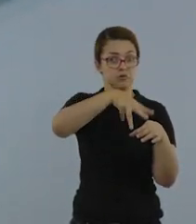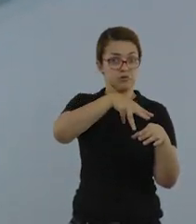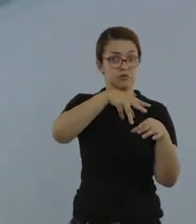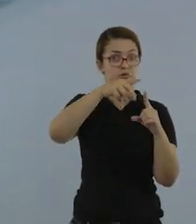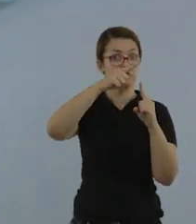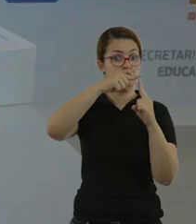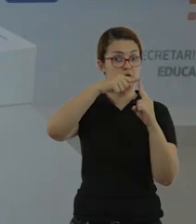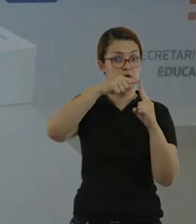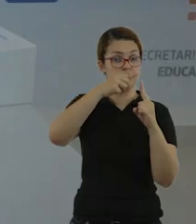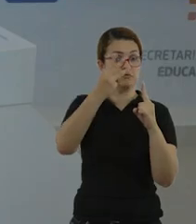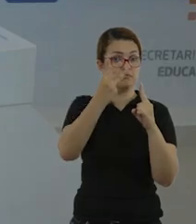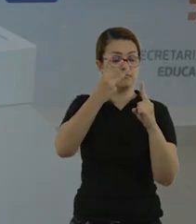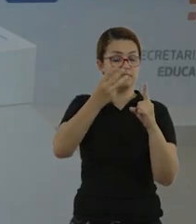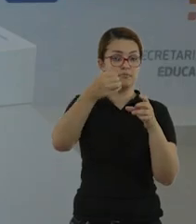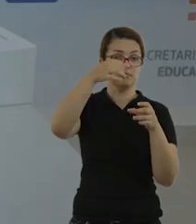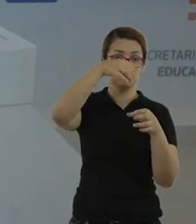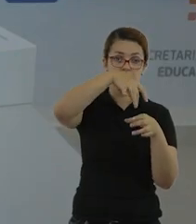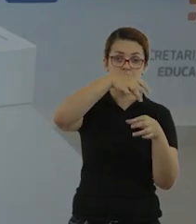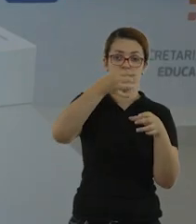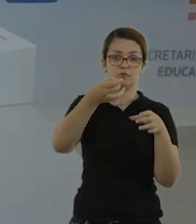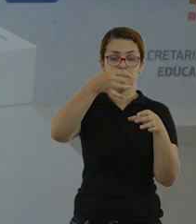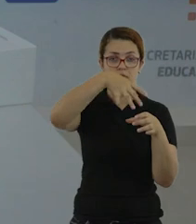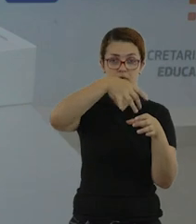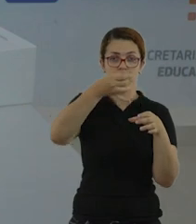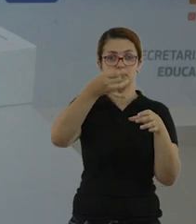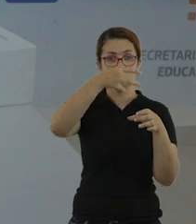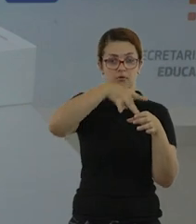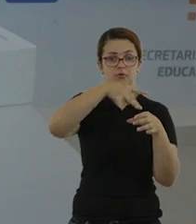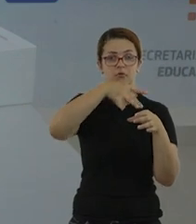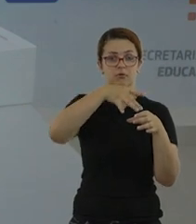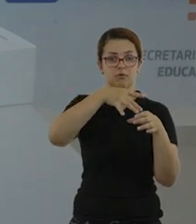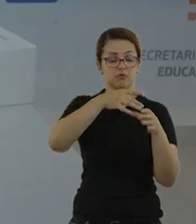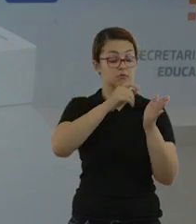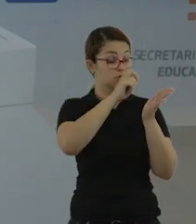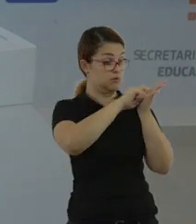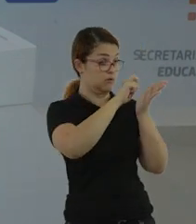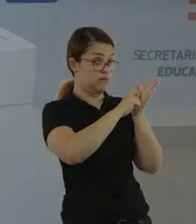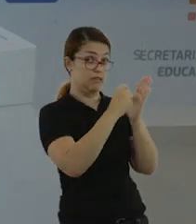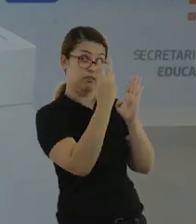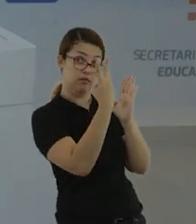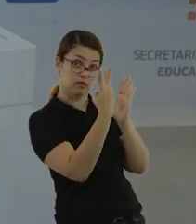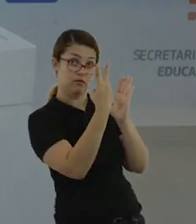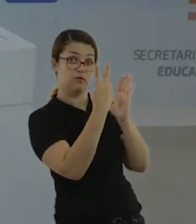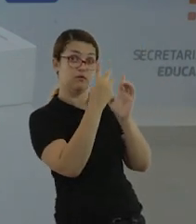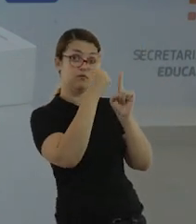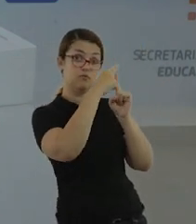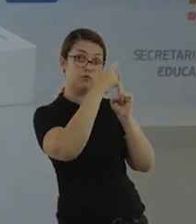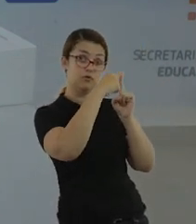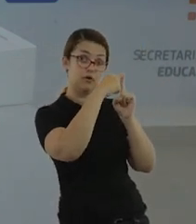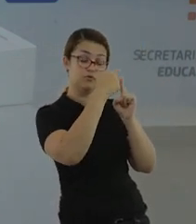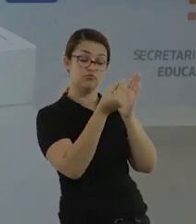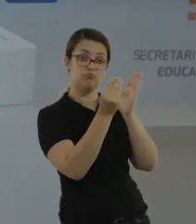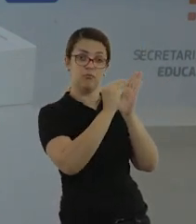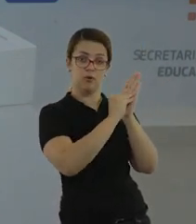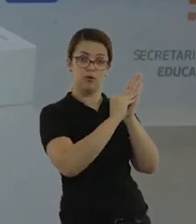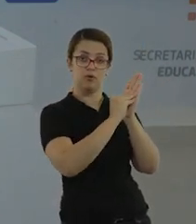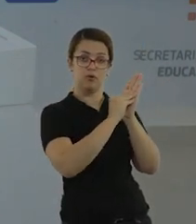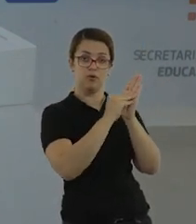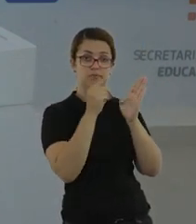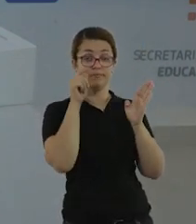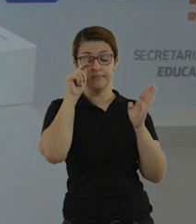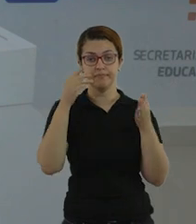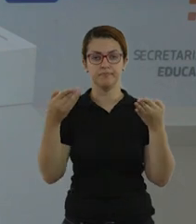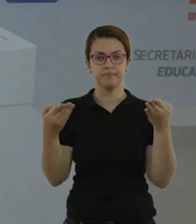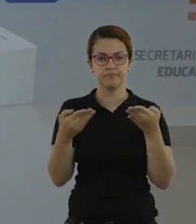1, 2, 3. Então nós temos 3 unidades nesse número que nós formamos. Então vocês vão escrever lá no caderninho de vocês. 3